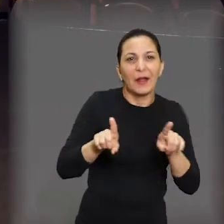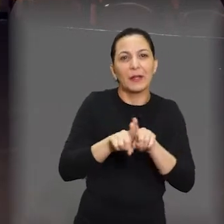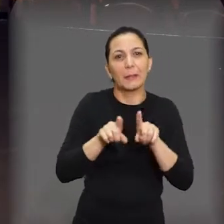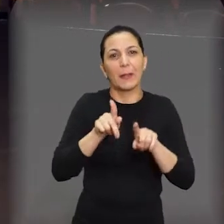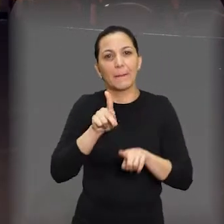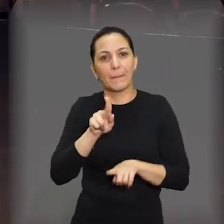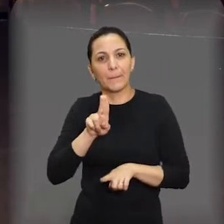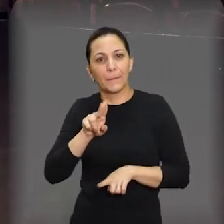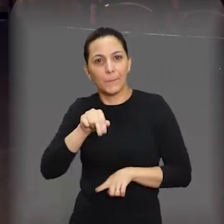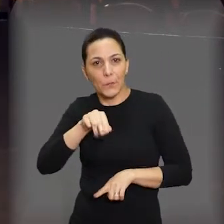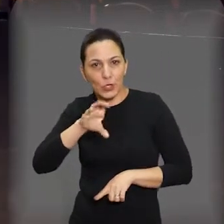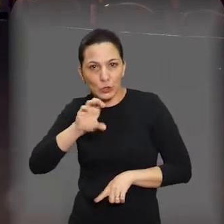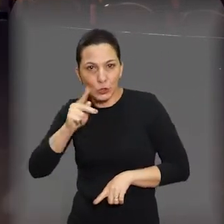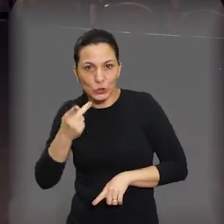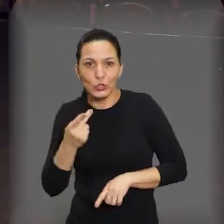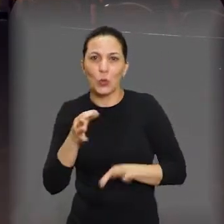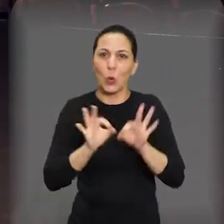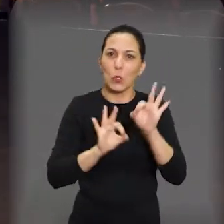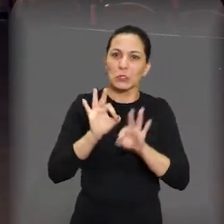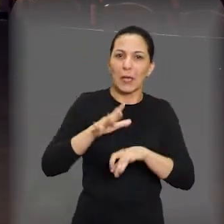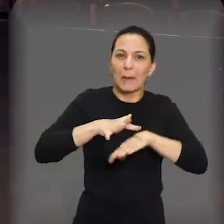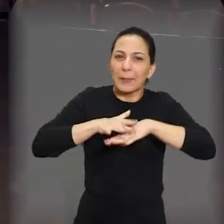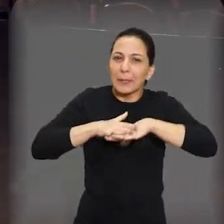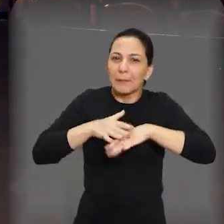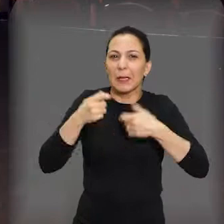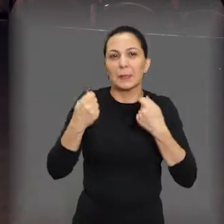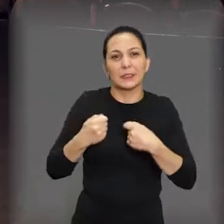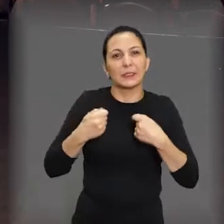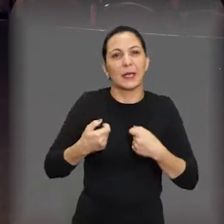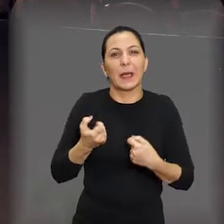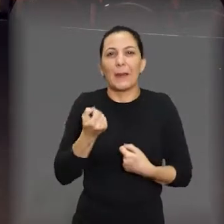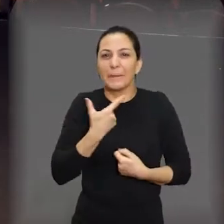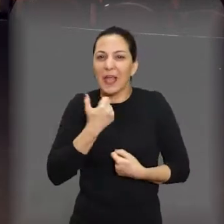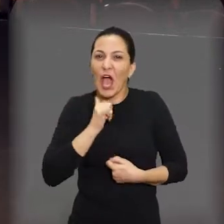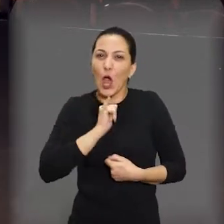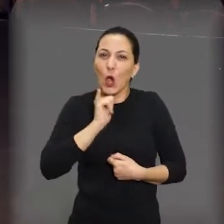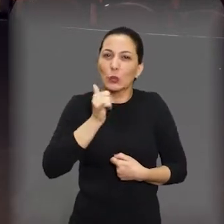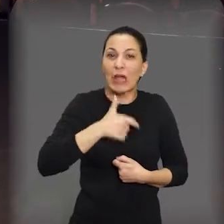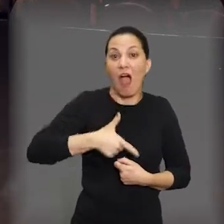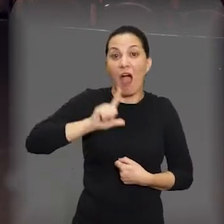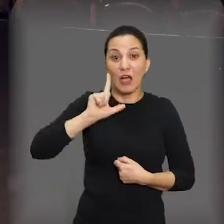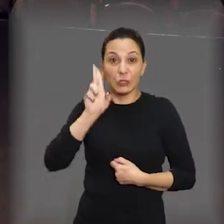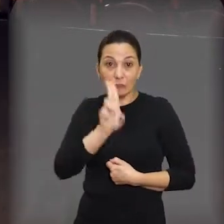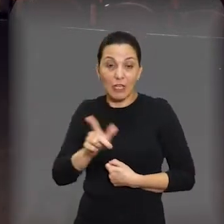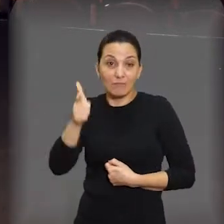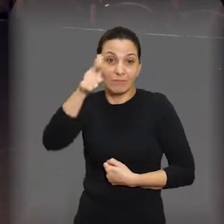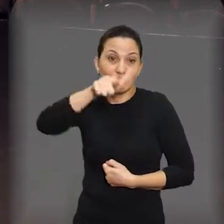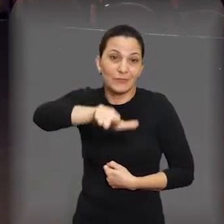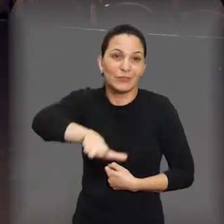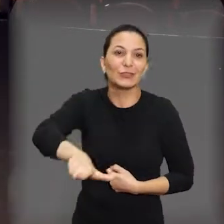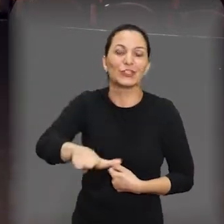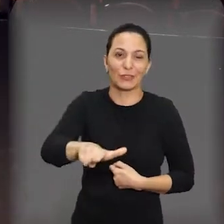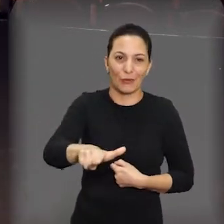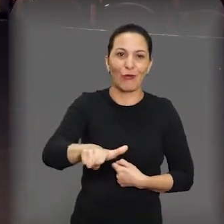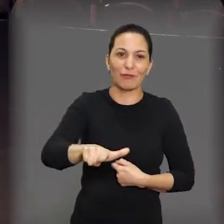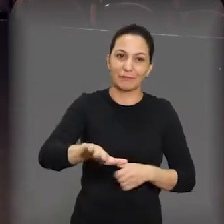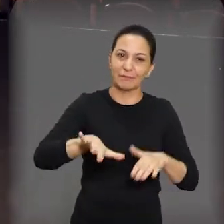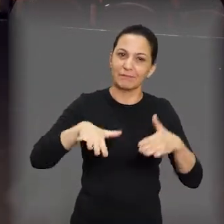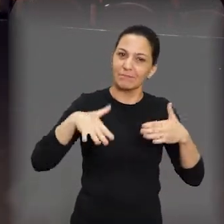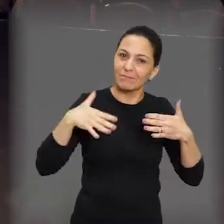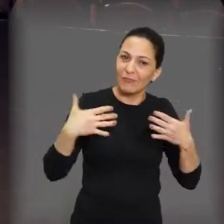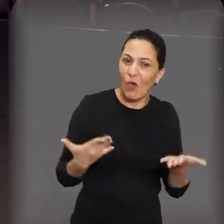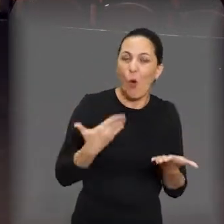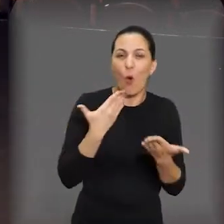regrinha de 3, você usa, às vezes faz um callback, pega uma piada que você falou lá atrás e resgata ela para